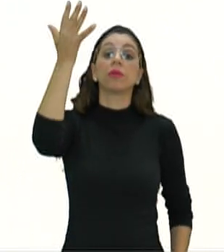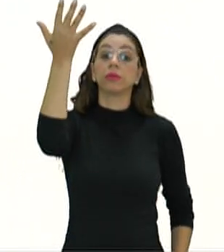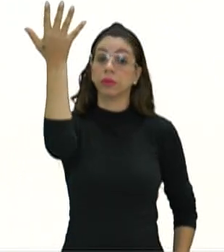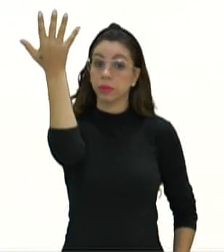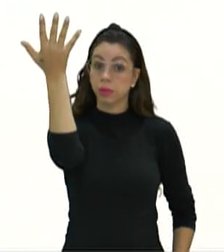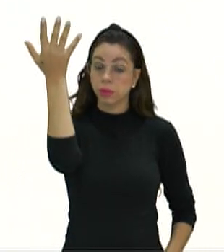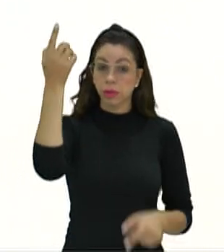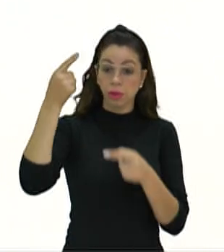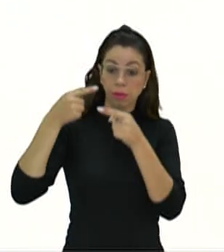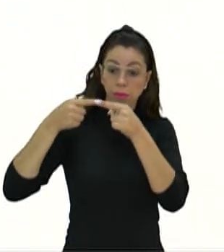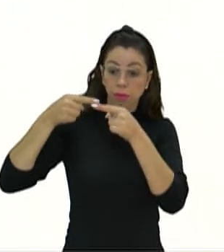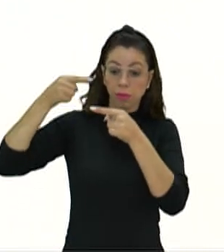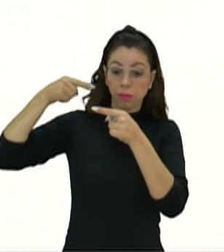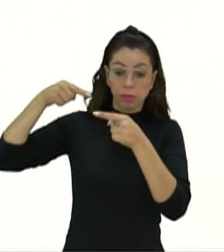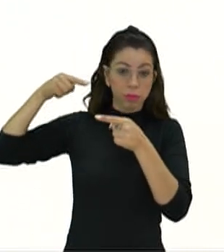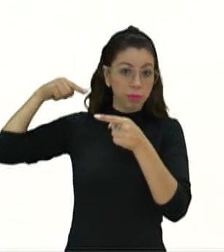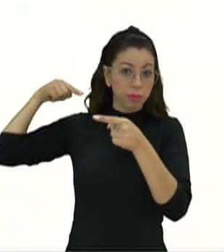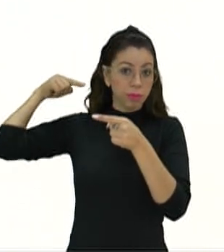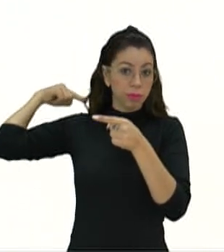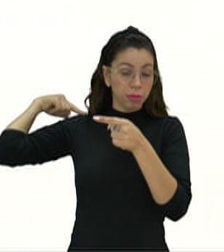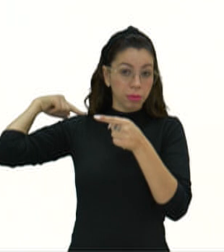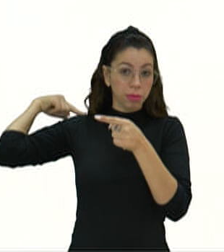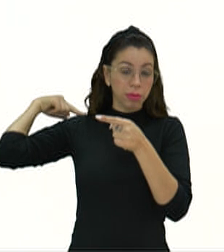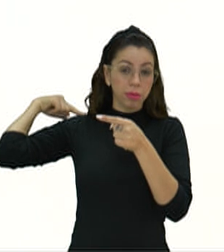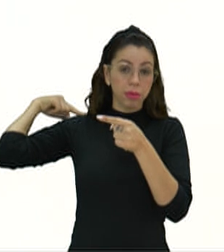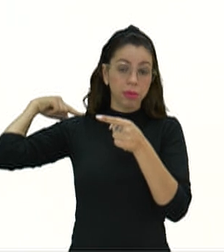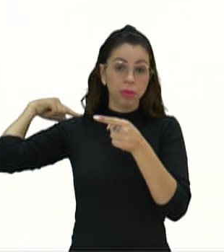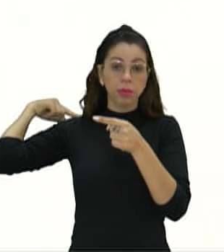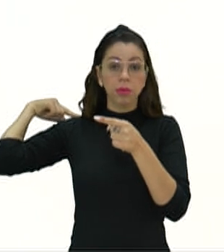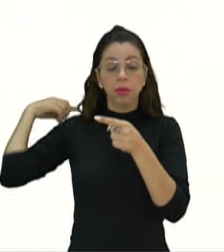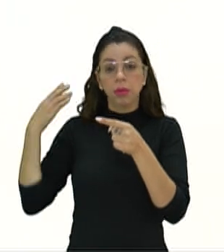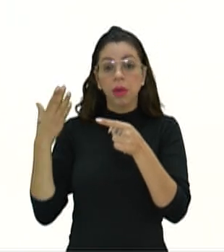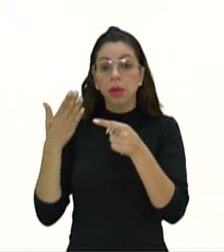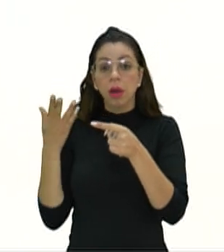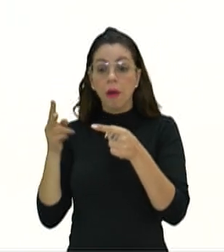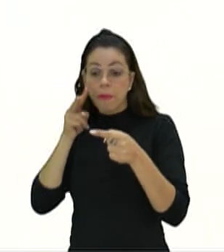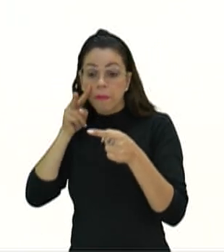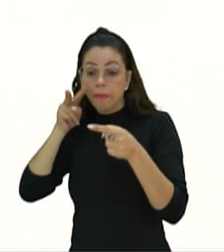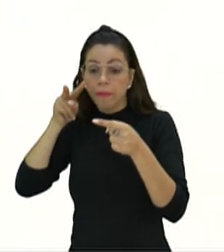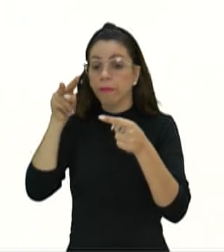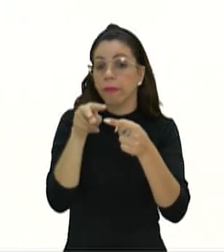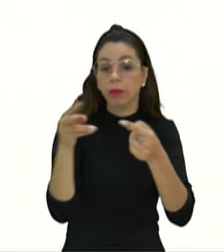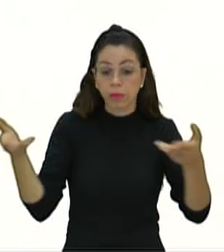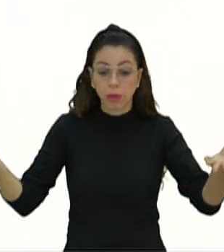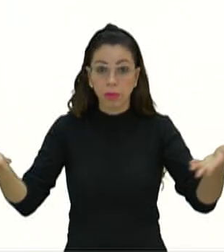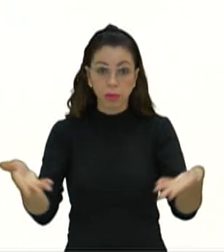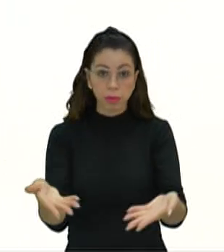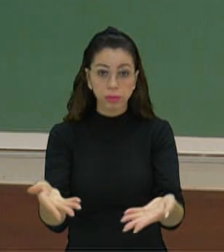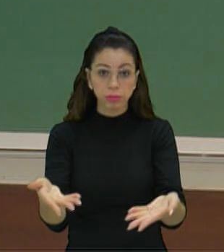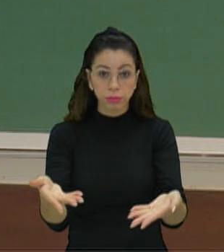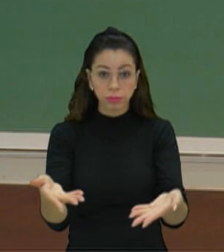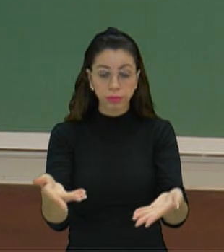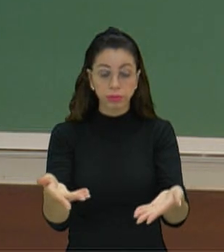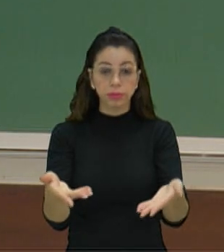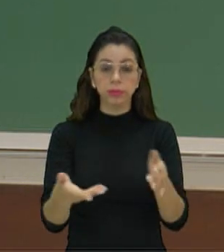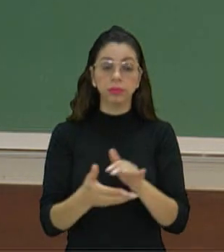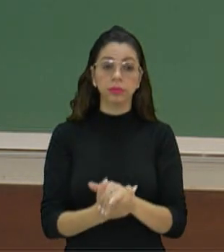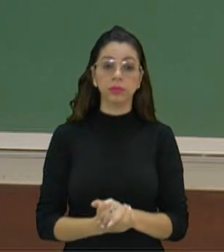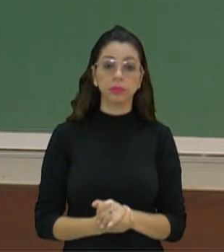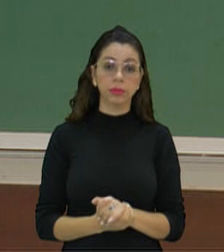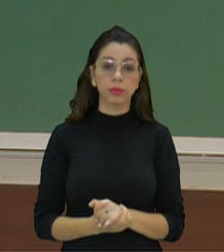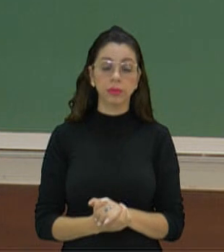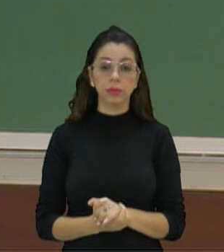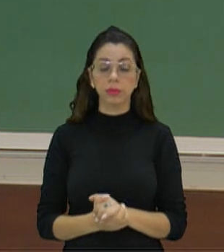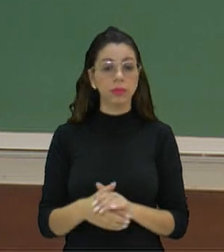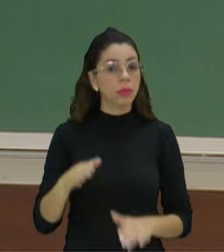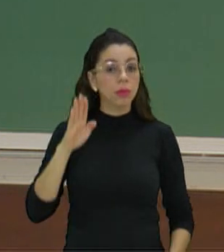de chover em algum momento no passado recente e você está vendo o resultado da ação no presente. É esse o